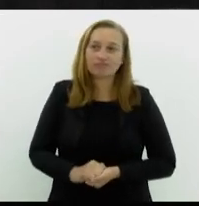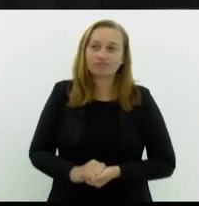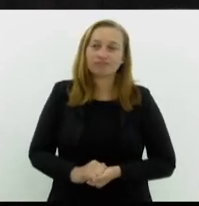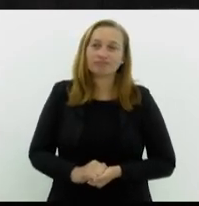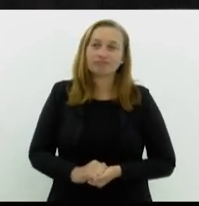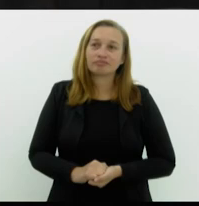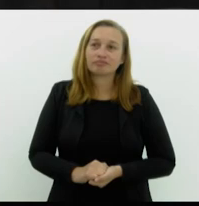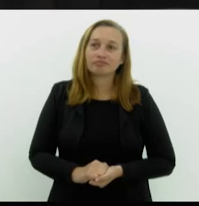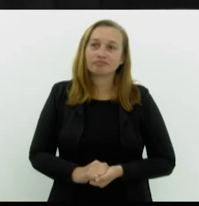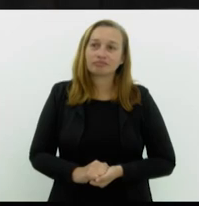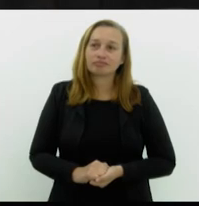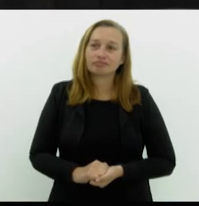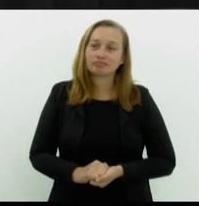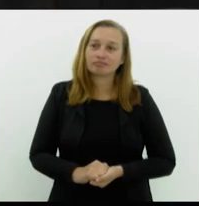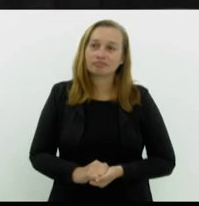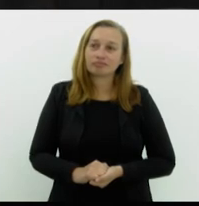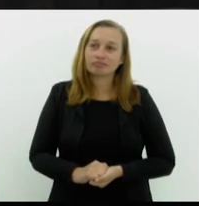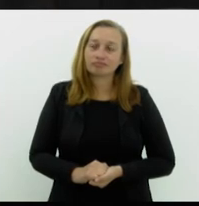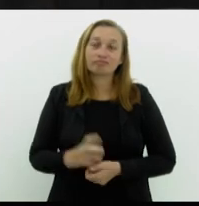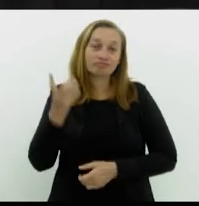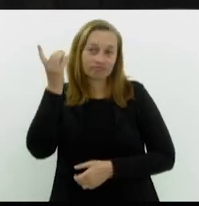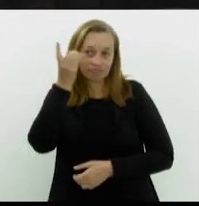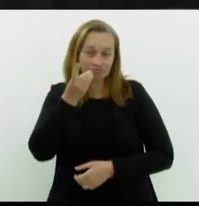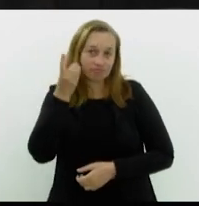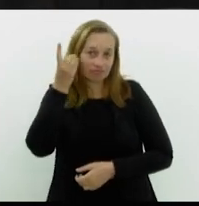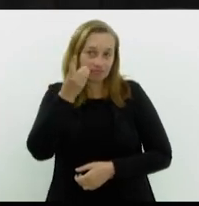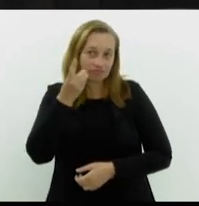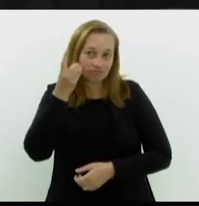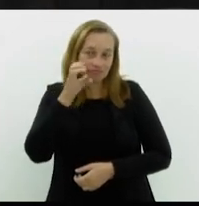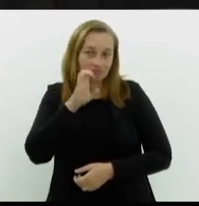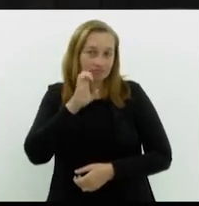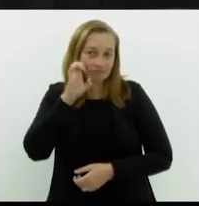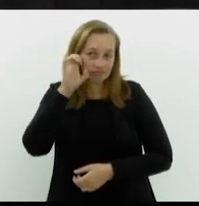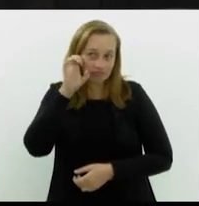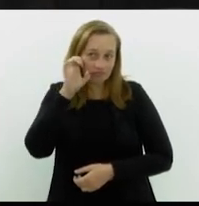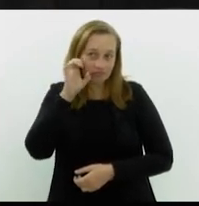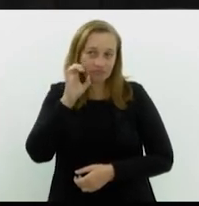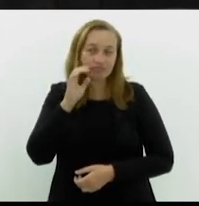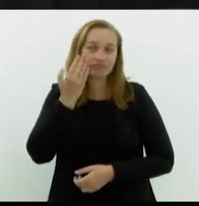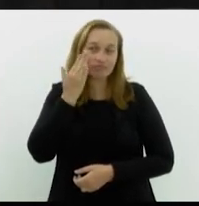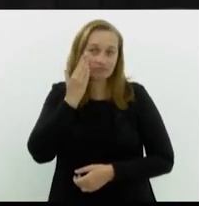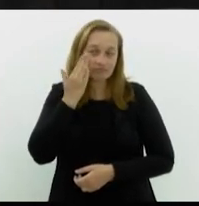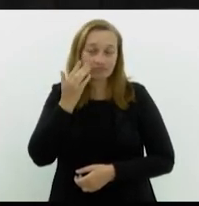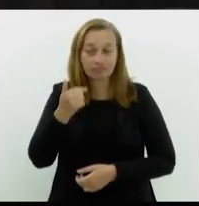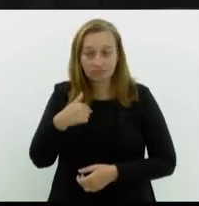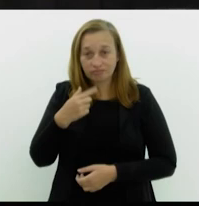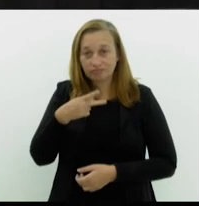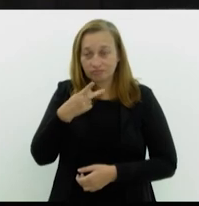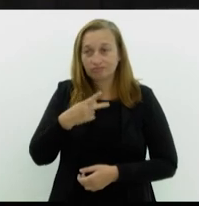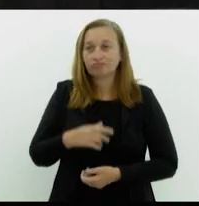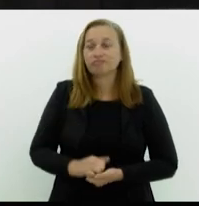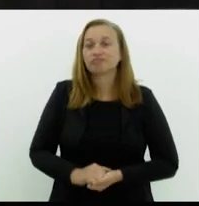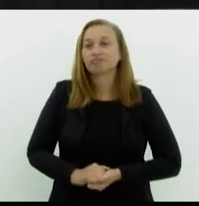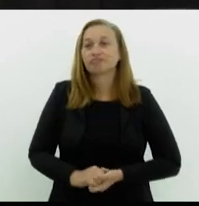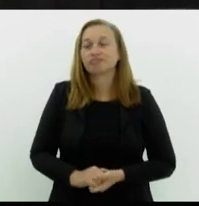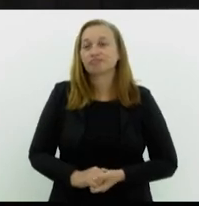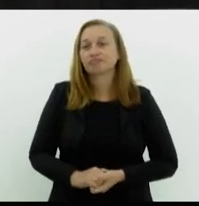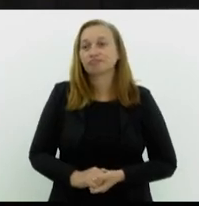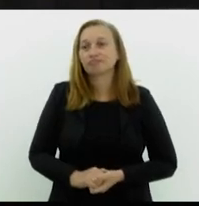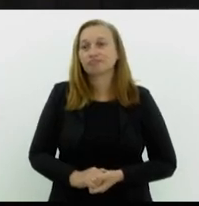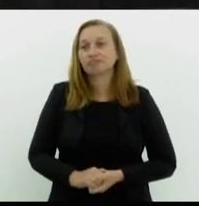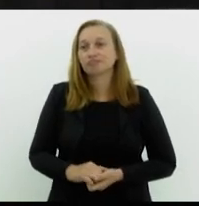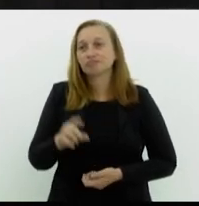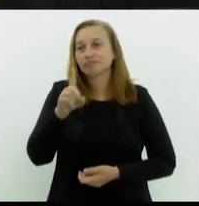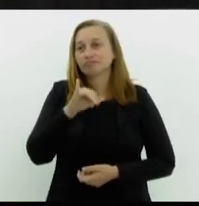tese, e a deputada Élica Takimoto vai entender o que eu vou dizer, deveria ser o